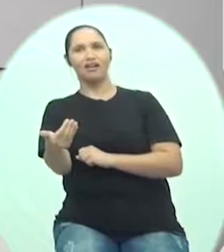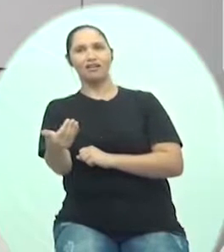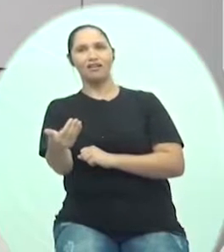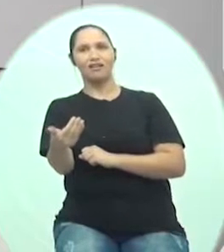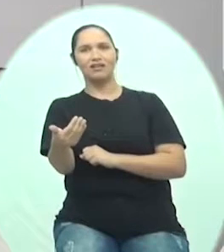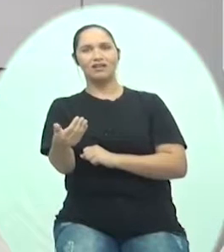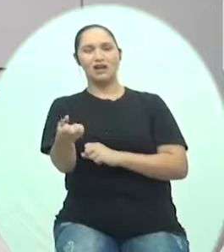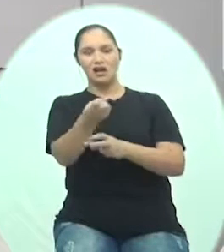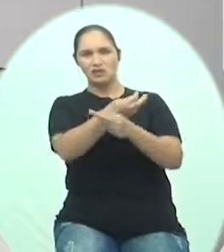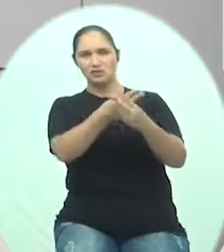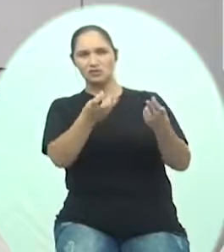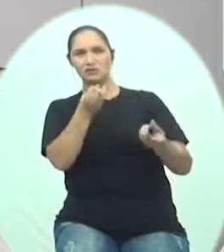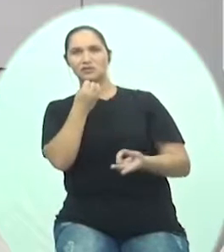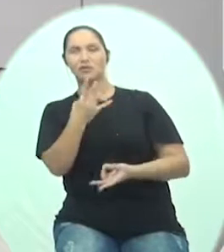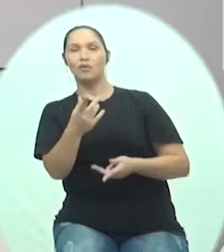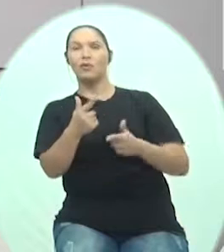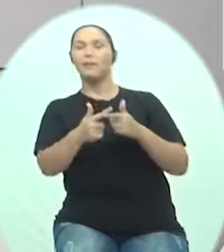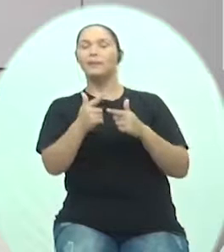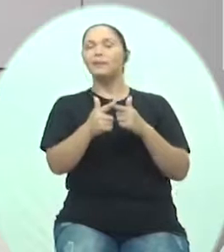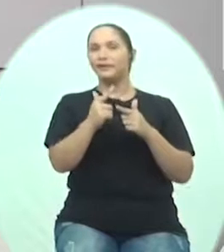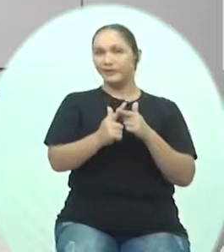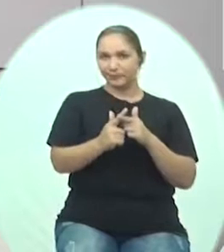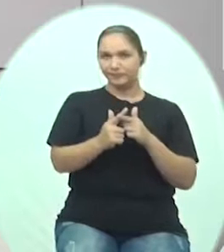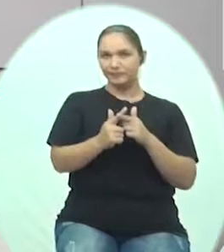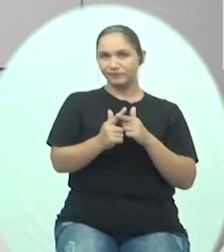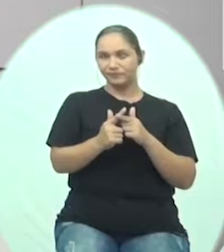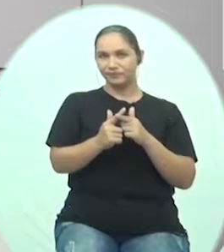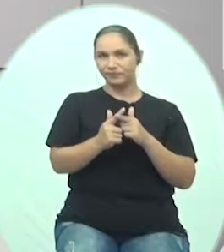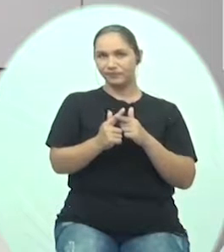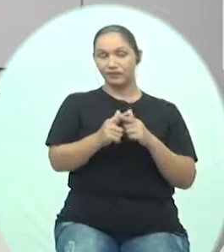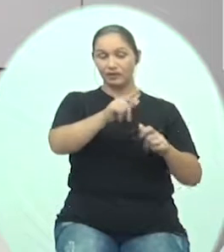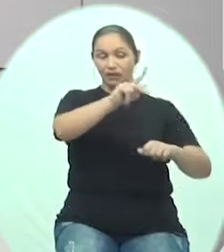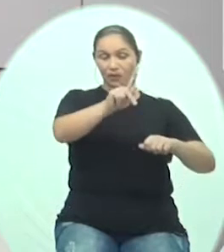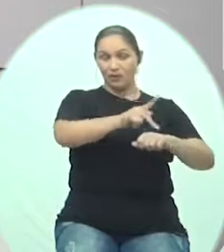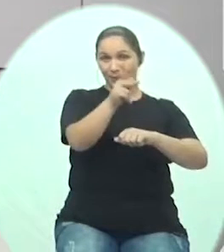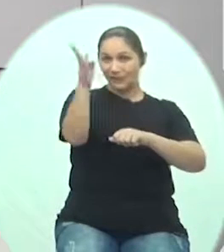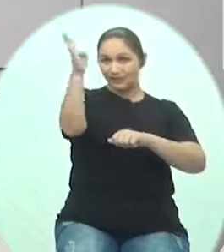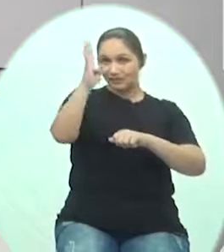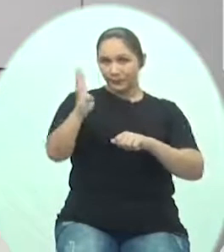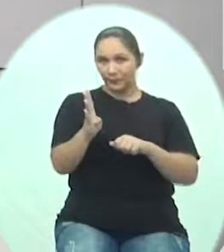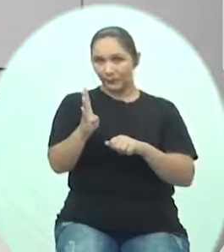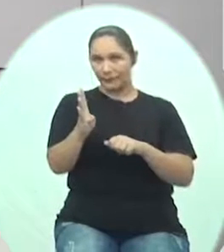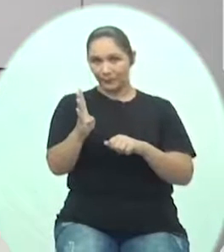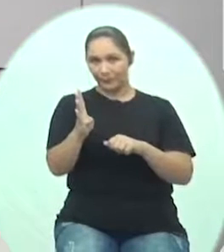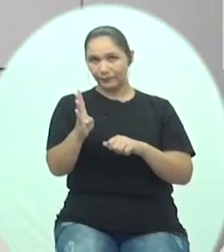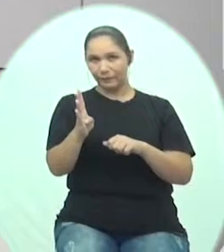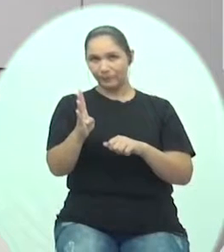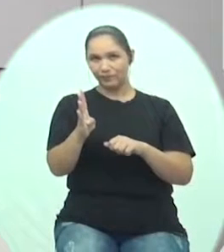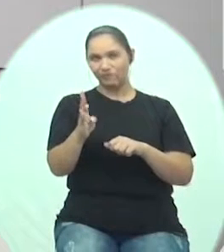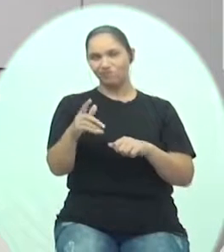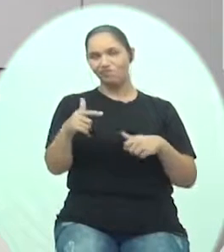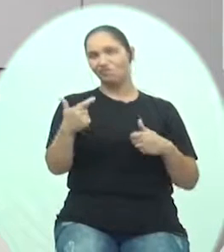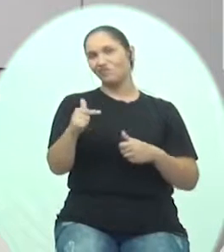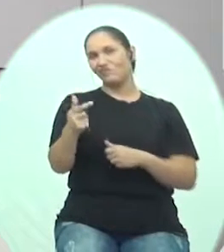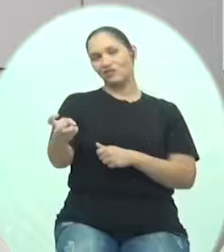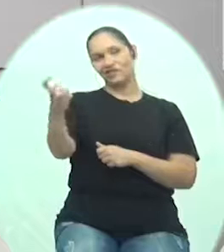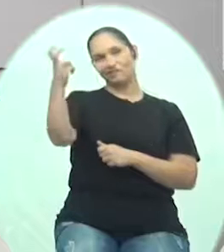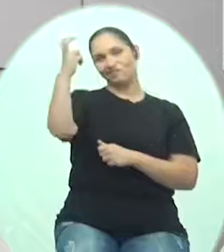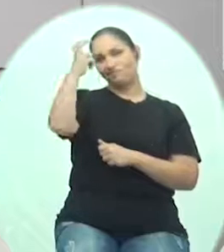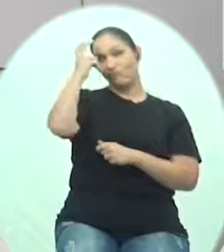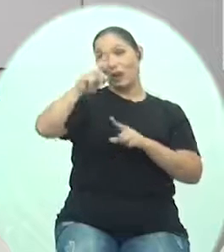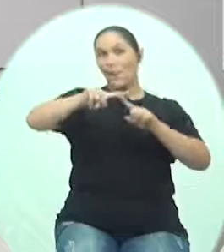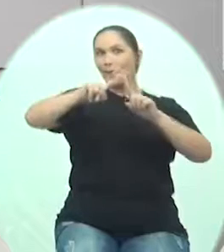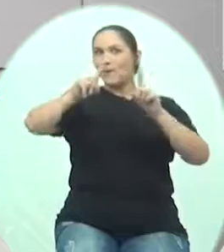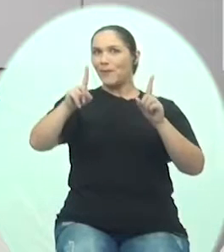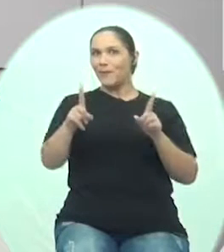principalmente né e a gente vê em muitos eh no nosso país infelizmente não tem essa cultura mas no Sul a gente vê no Rio